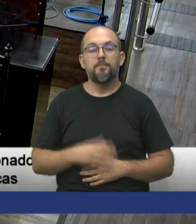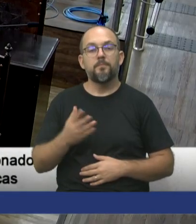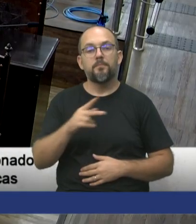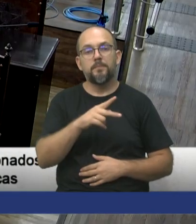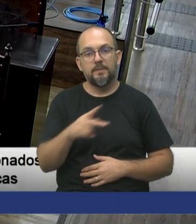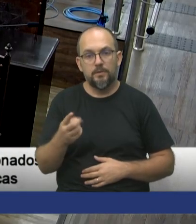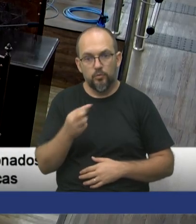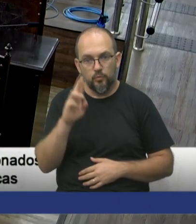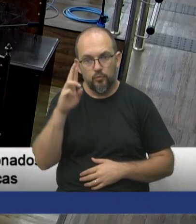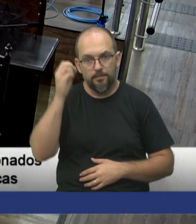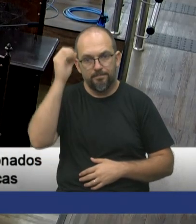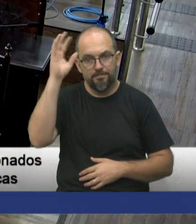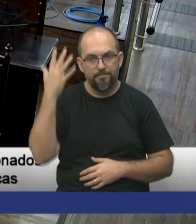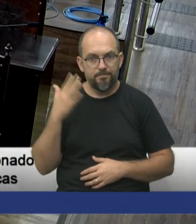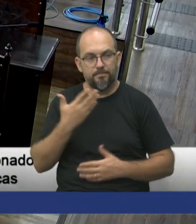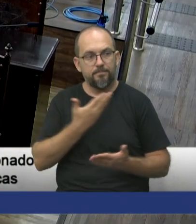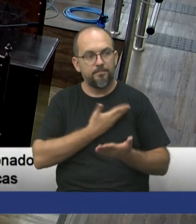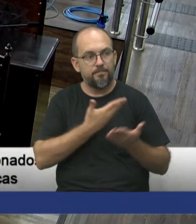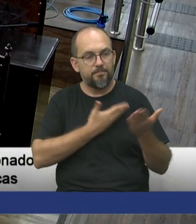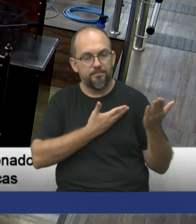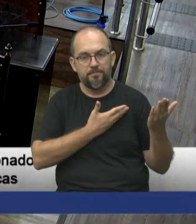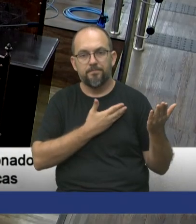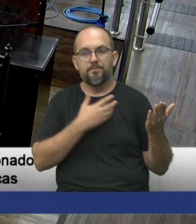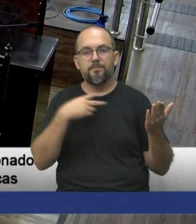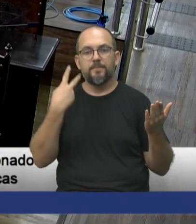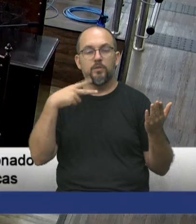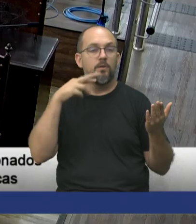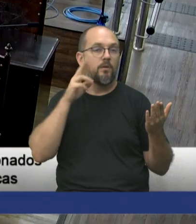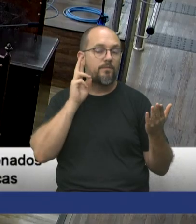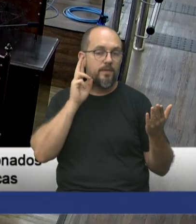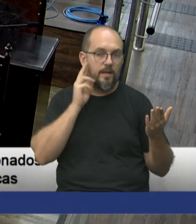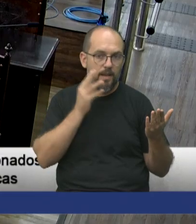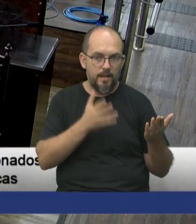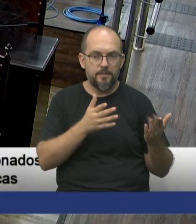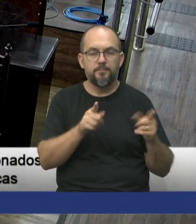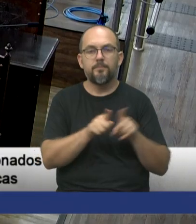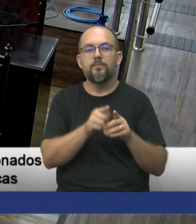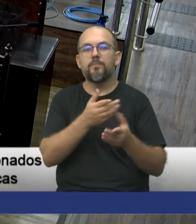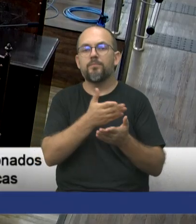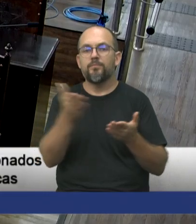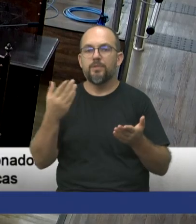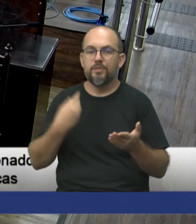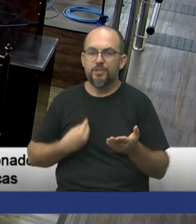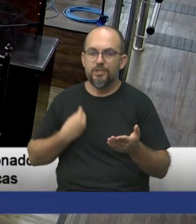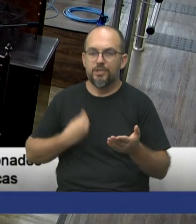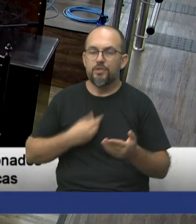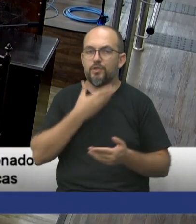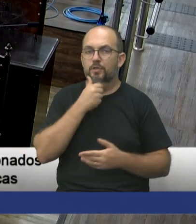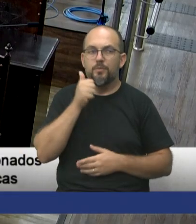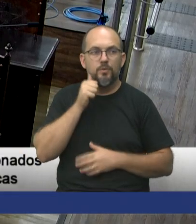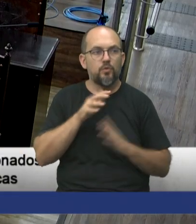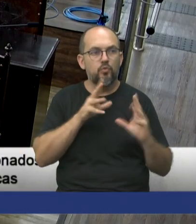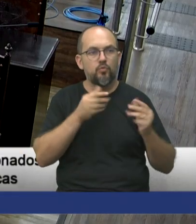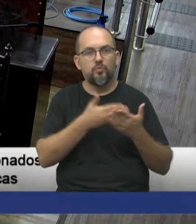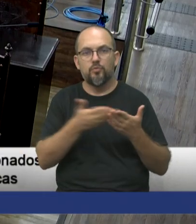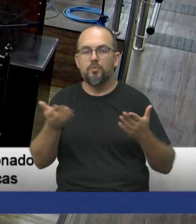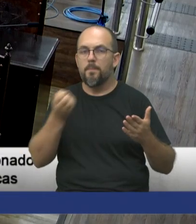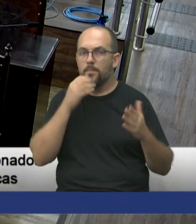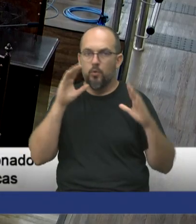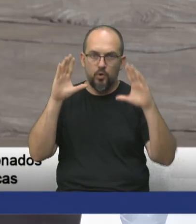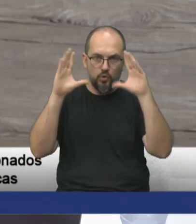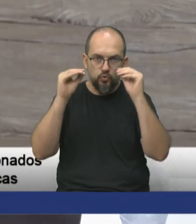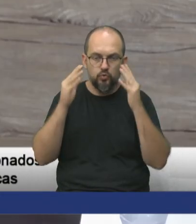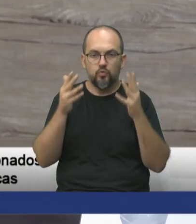Daniela Rodrigueiro, colega vereadora Rafaela Hernandes, aos presentes, senhoras e senhores, meu boa noite a todos